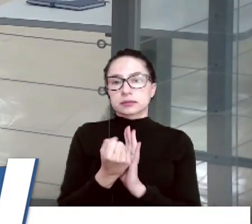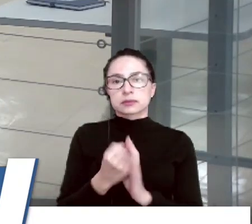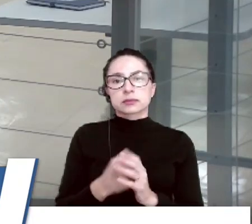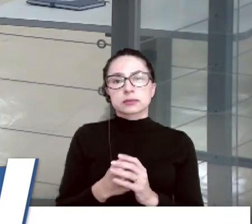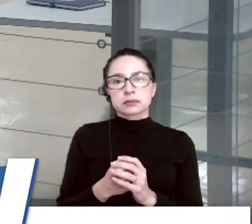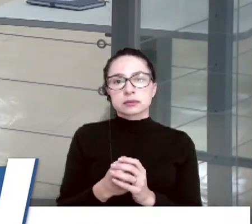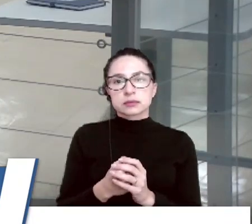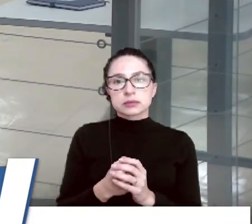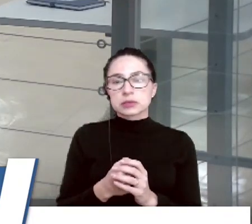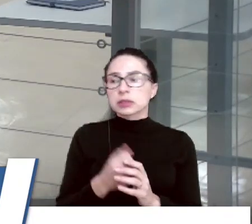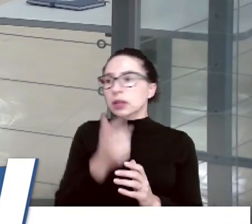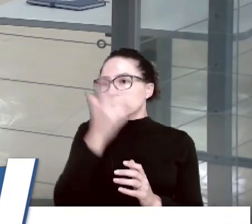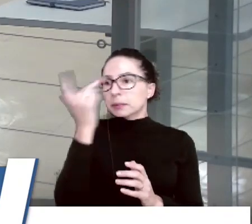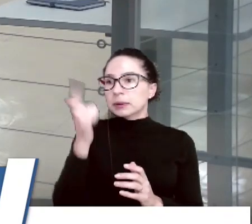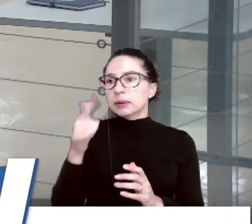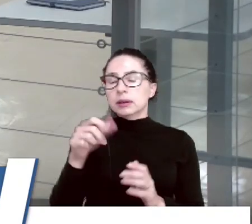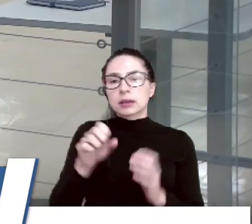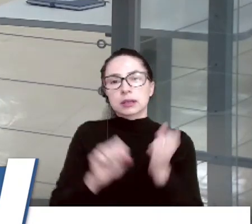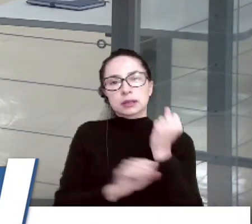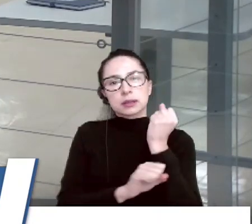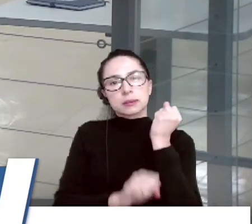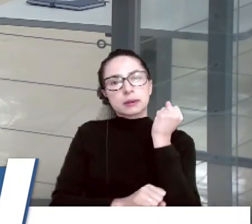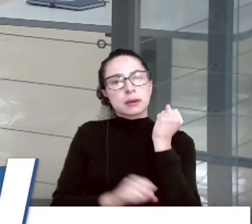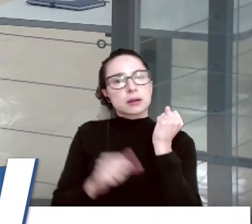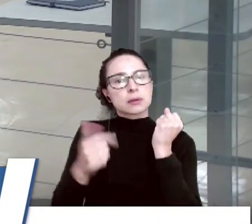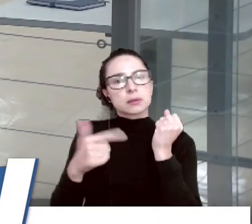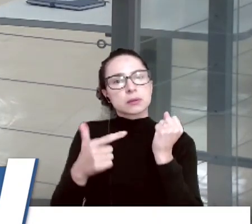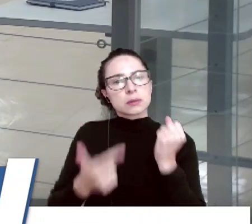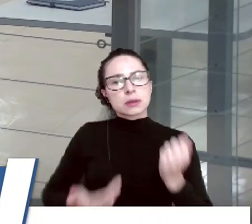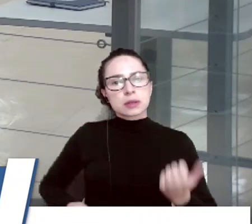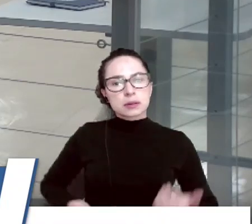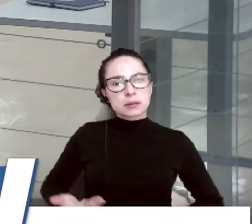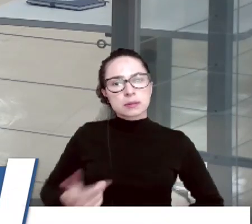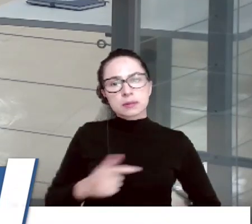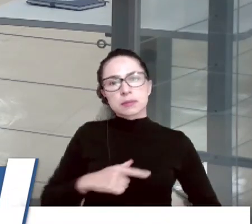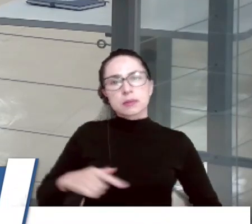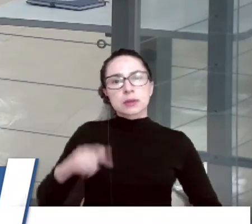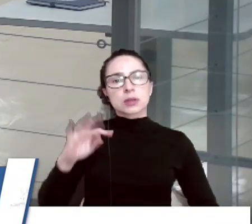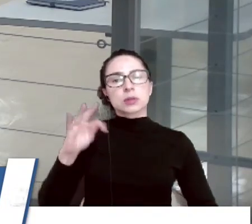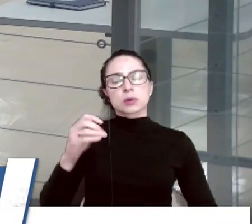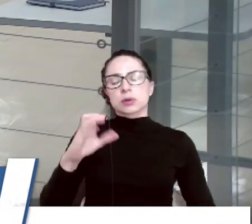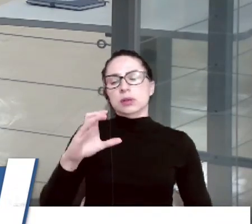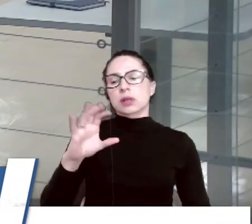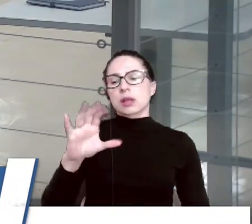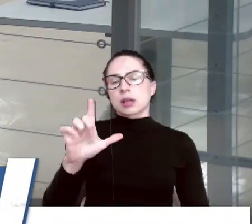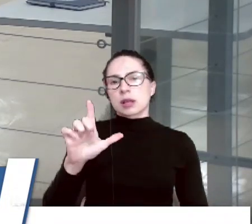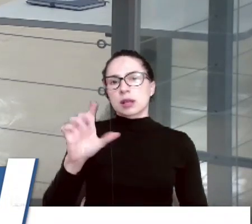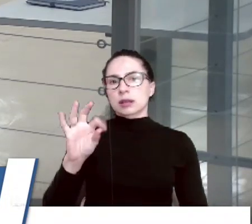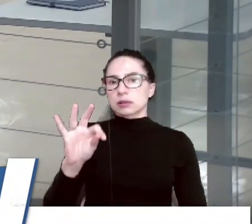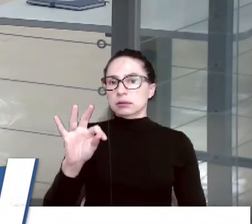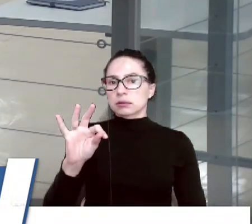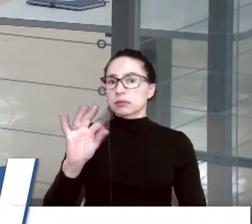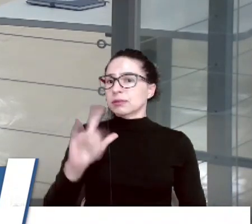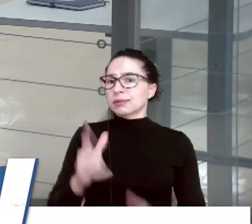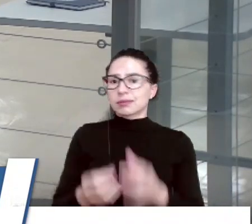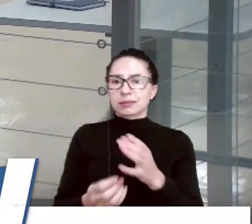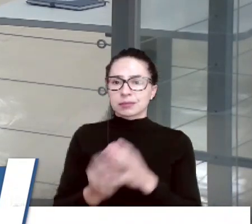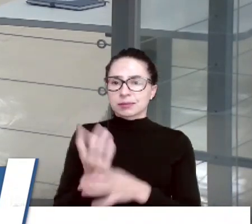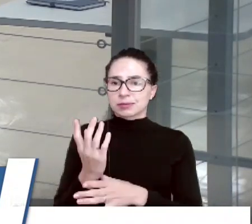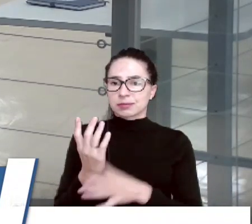Ninguém da Sabesp é funcionário público, é tudo CLTista desde a fundação dela. E